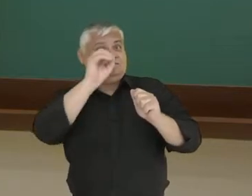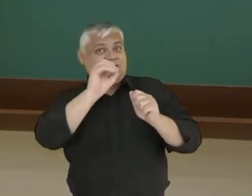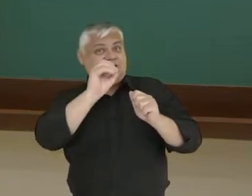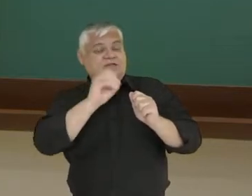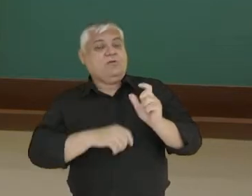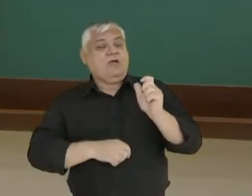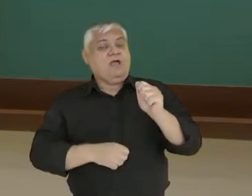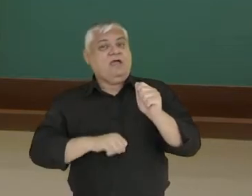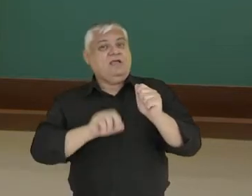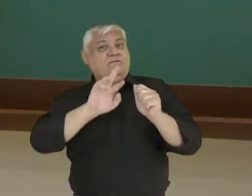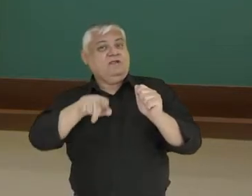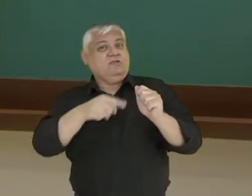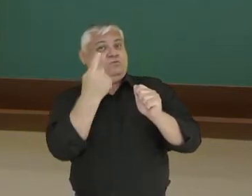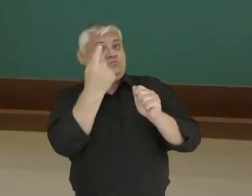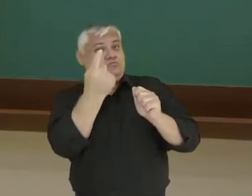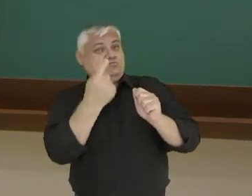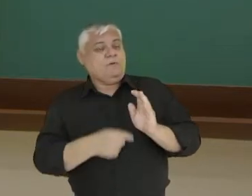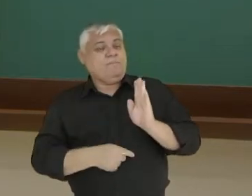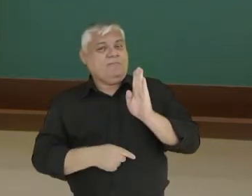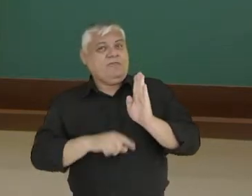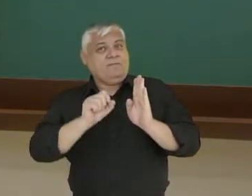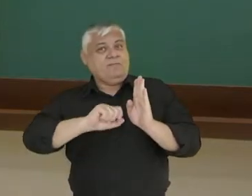de 1 e o b maior do que zero.